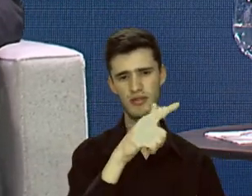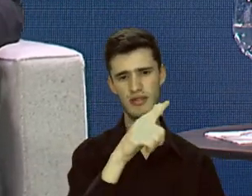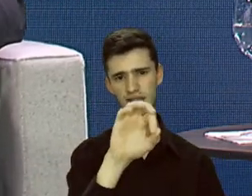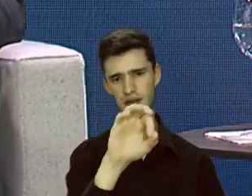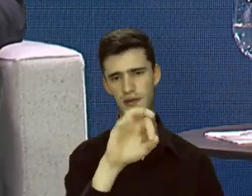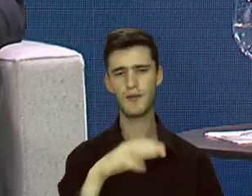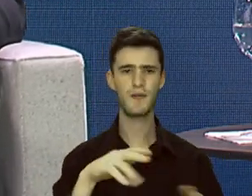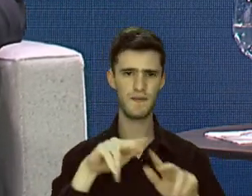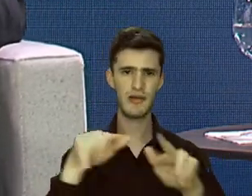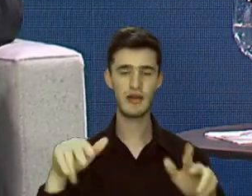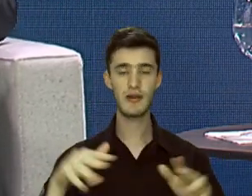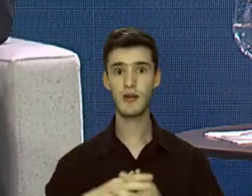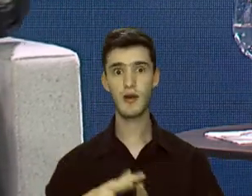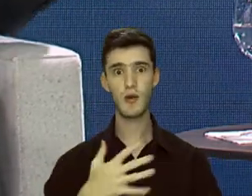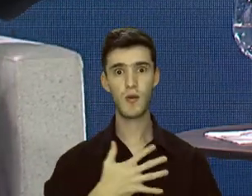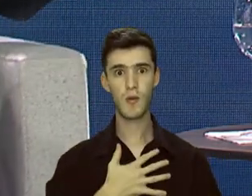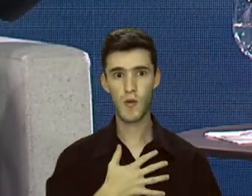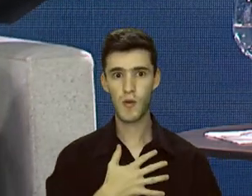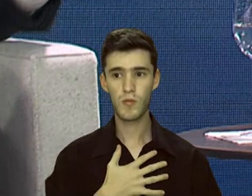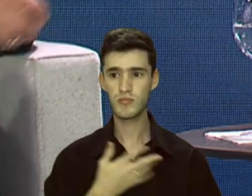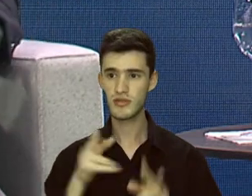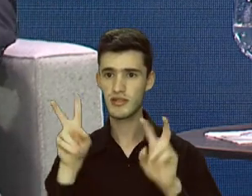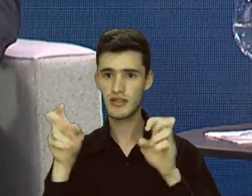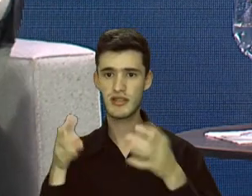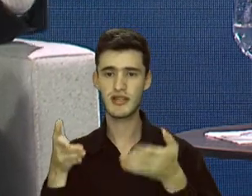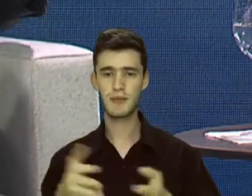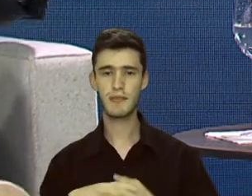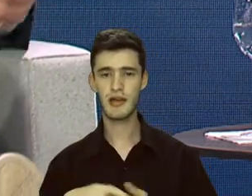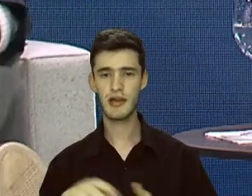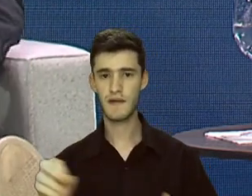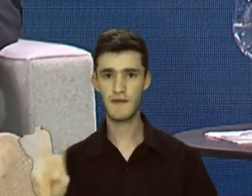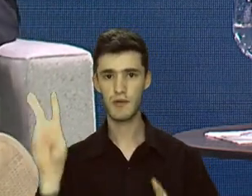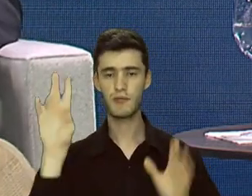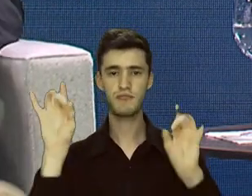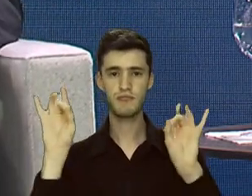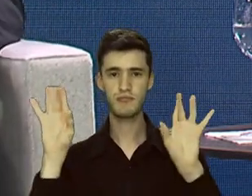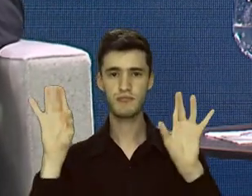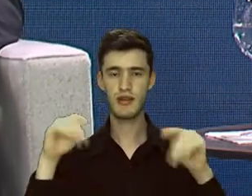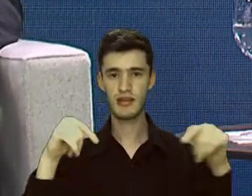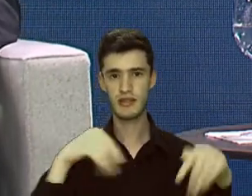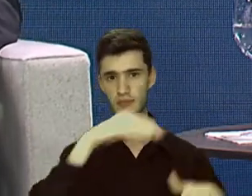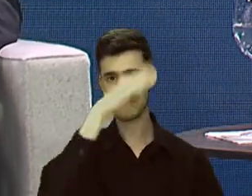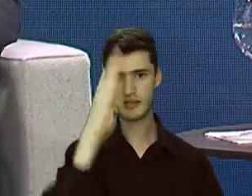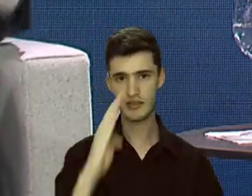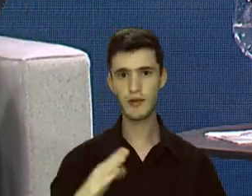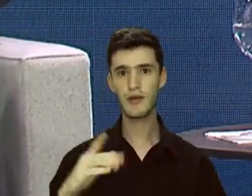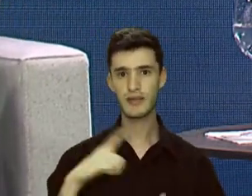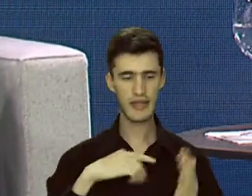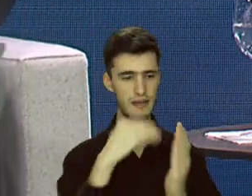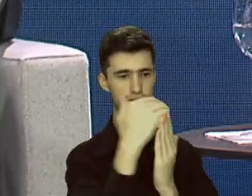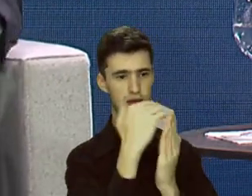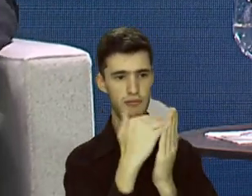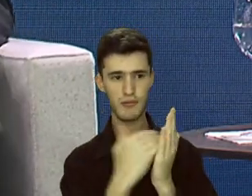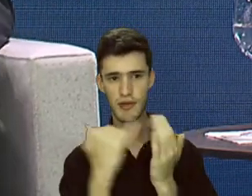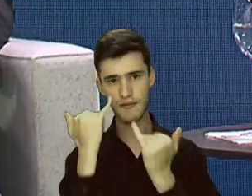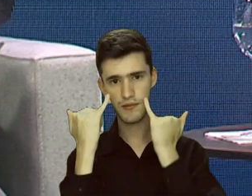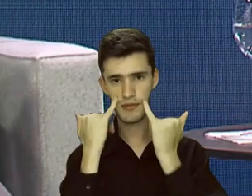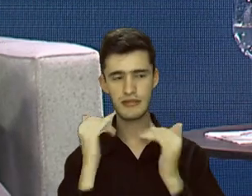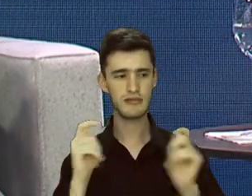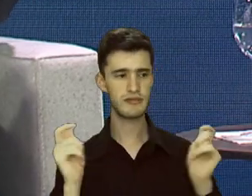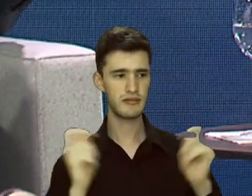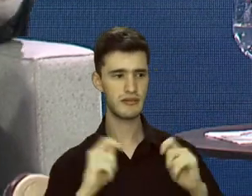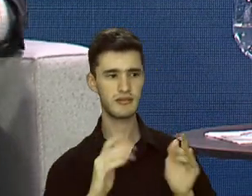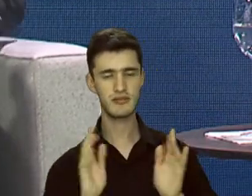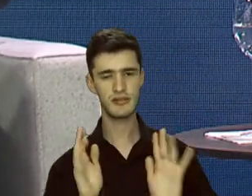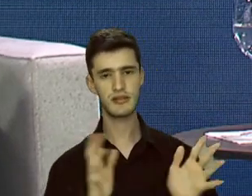é um valor e que o Brasil para muitas dessas cadeias tem já a informação disponível e isso pode ou não você romper uma barriga